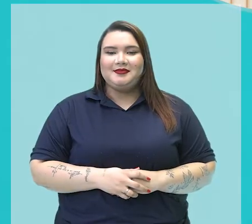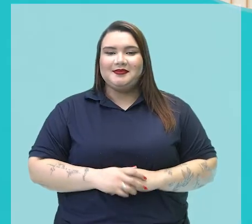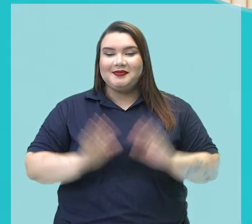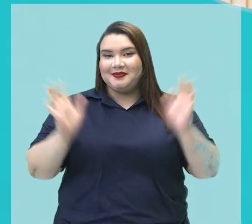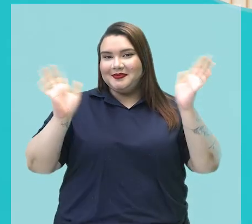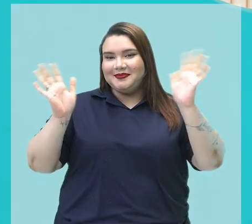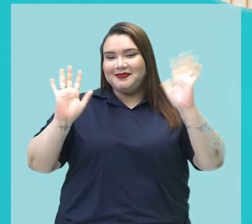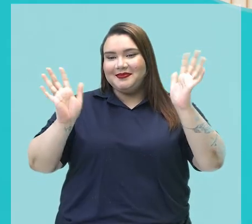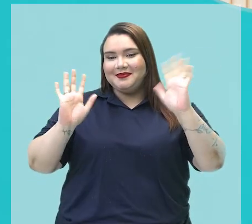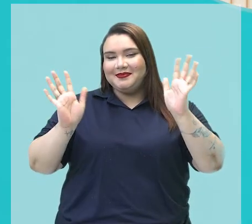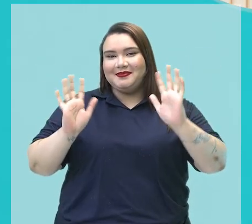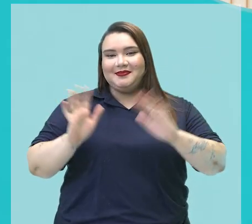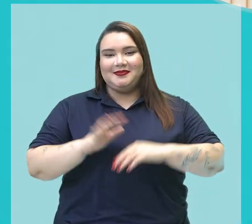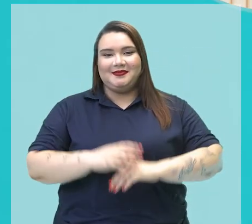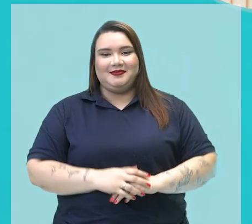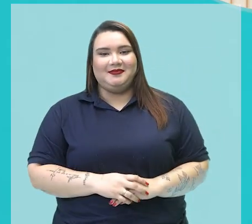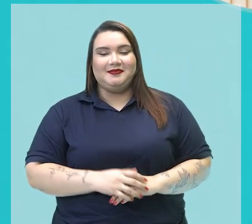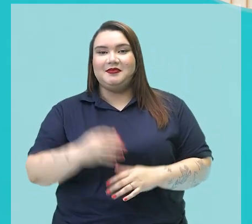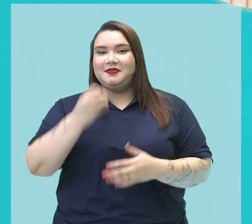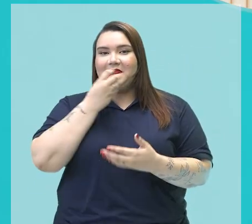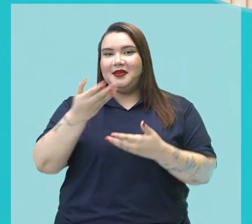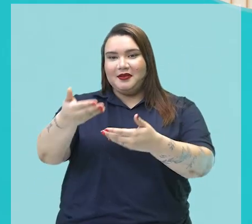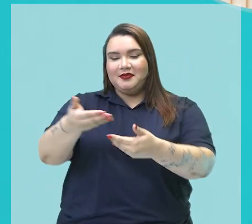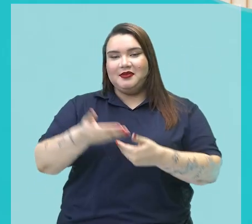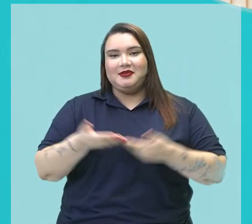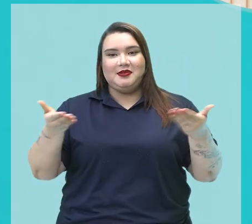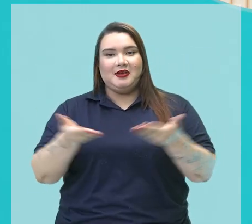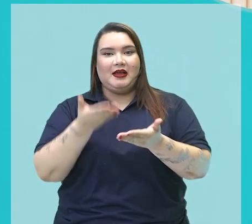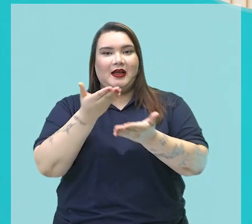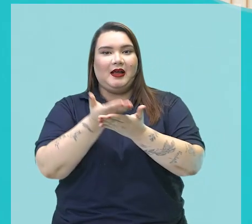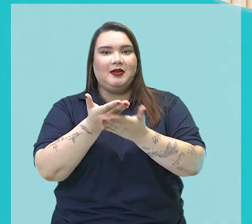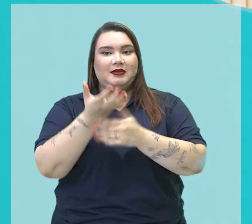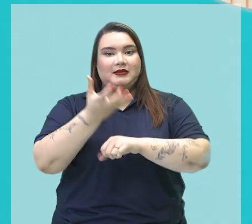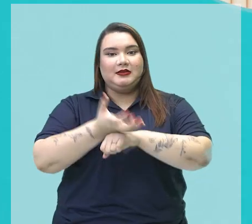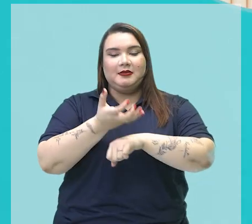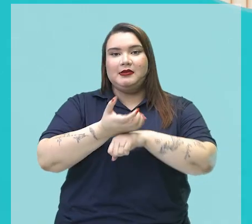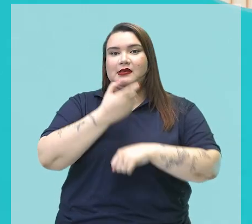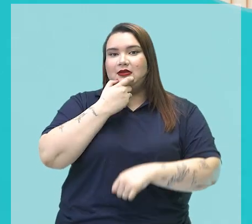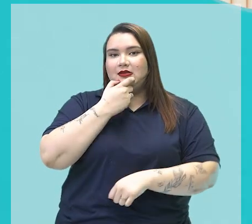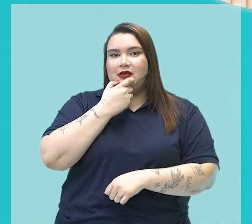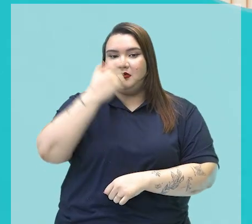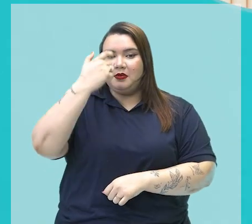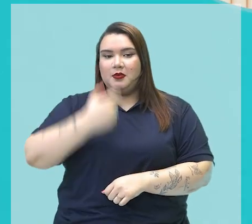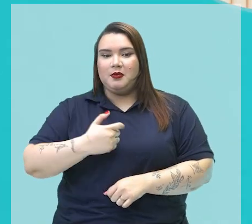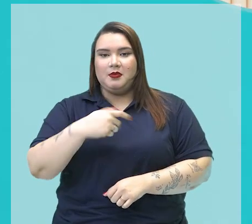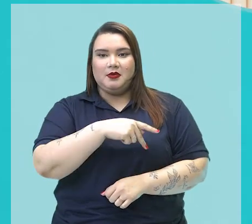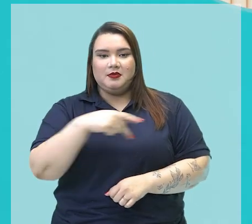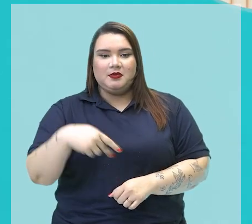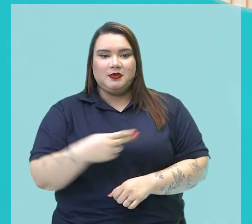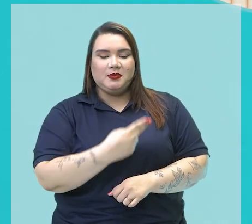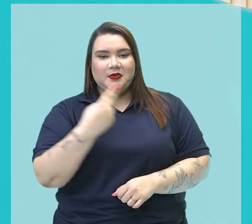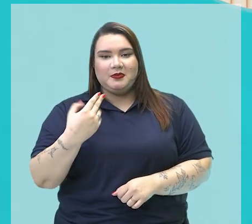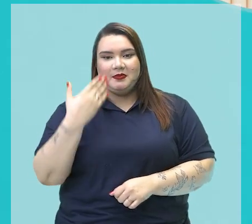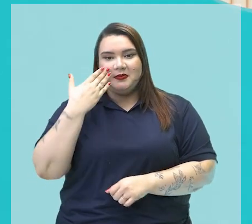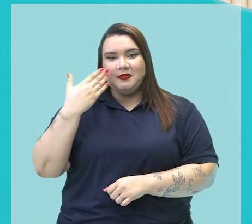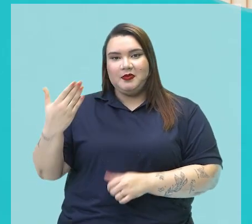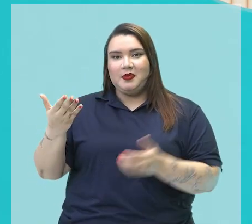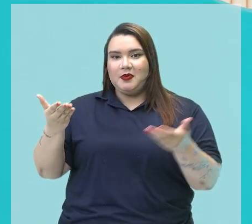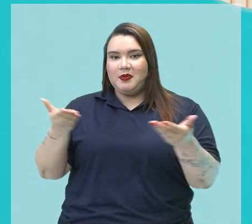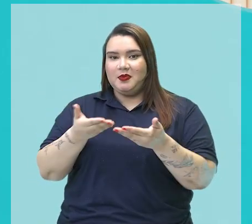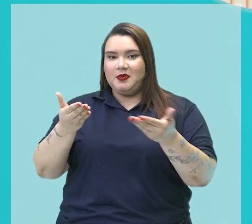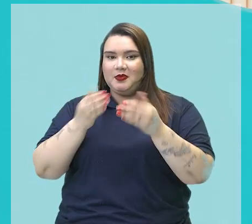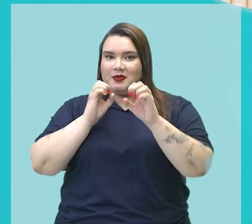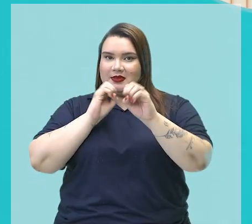Hello students, teachers, welcome! Bem-vindos à nossa aula de língua inglesa. Eu sou o professor Ademir Ribeiro e vou ficar com vocês aí